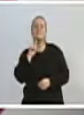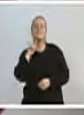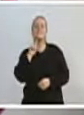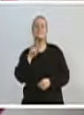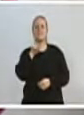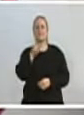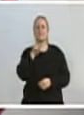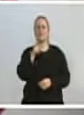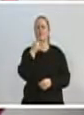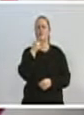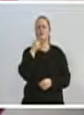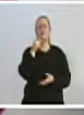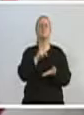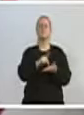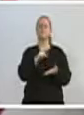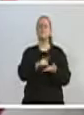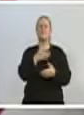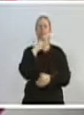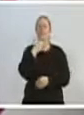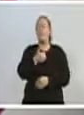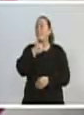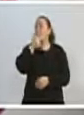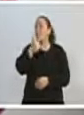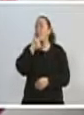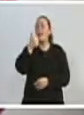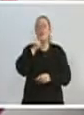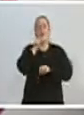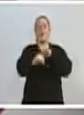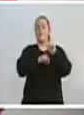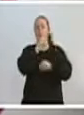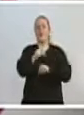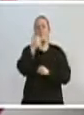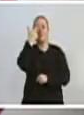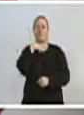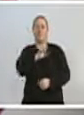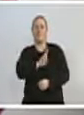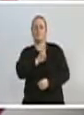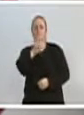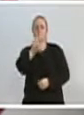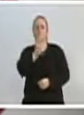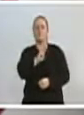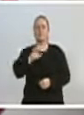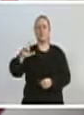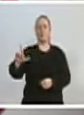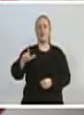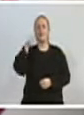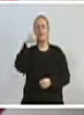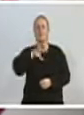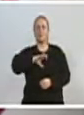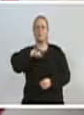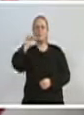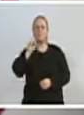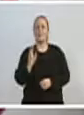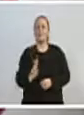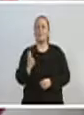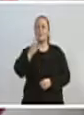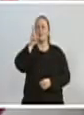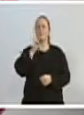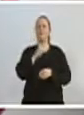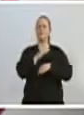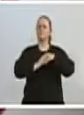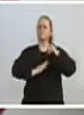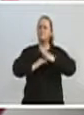para ela do que a condição de poder representar Blumenau e, principalmente, conquistar medalhas. É fruto do trabalho da Gisele,